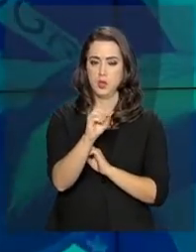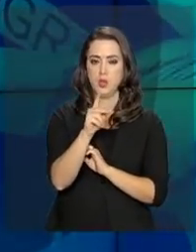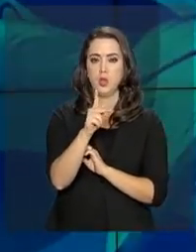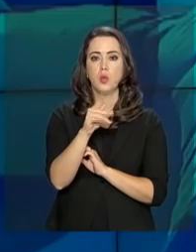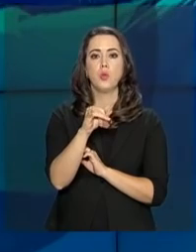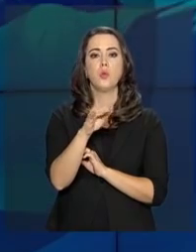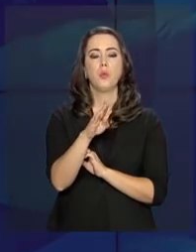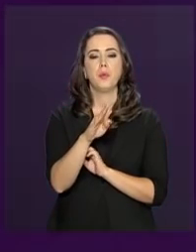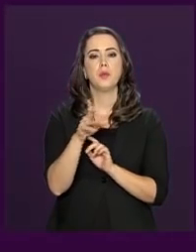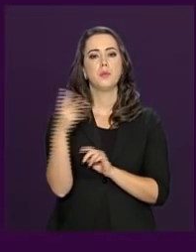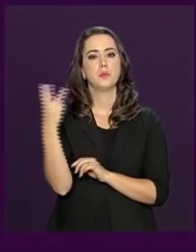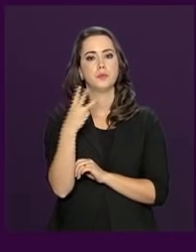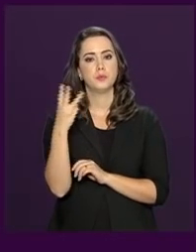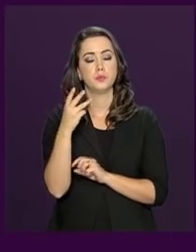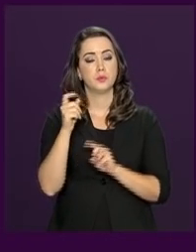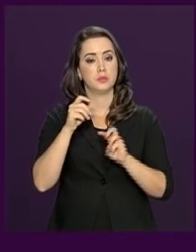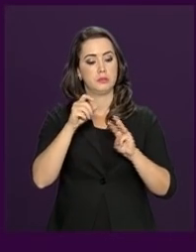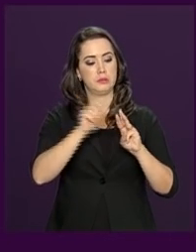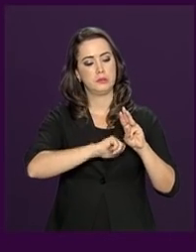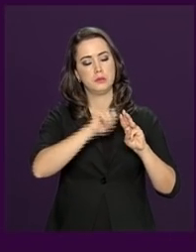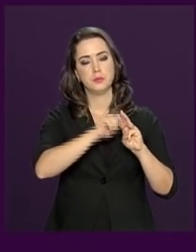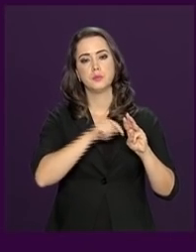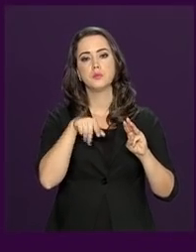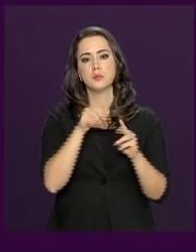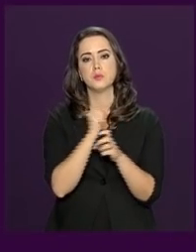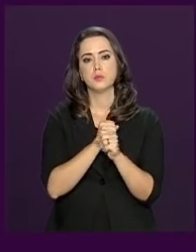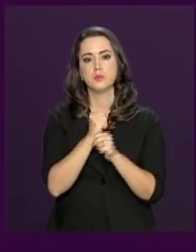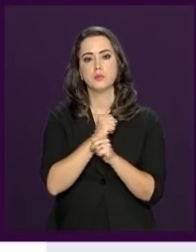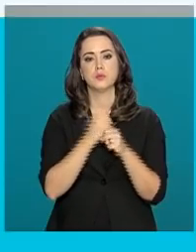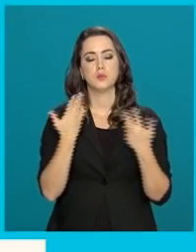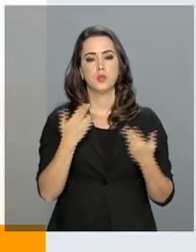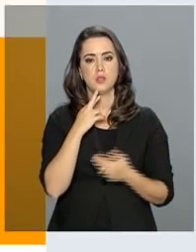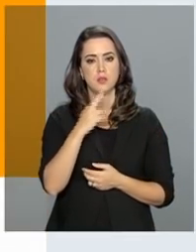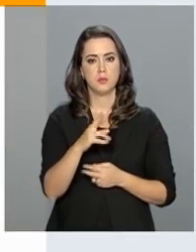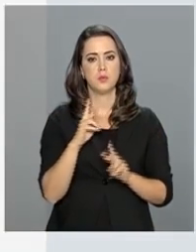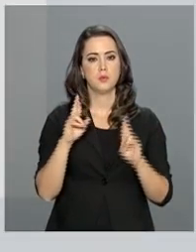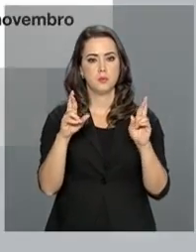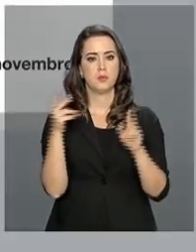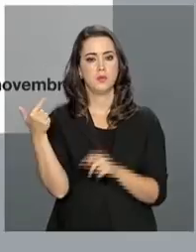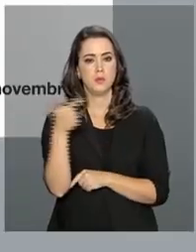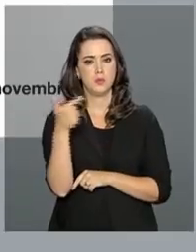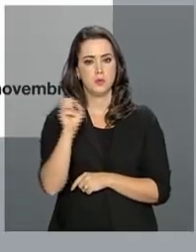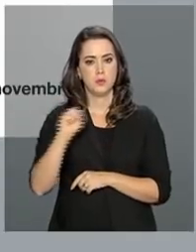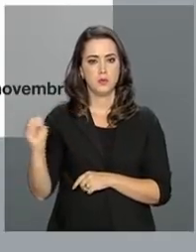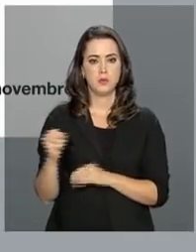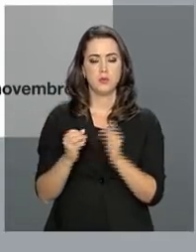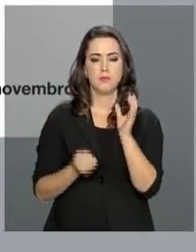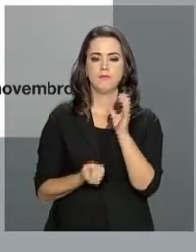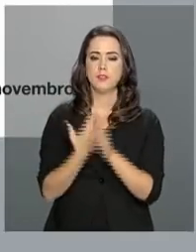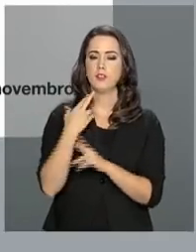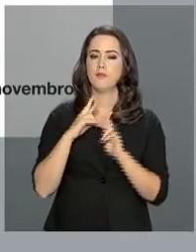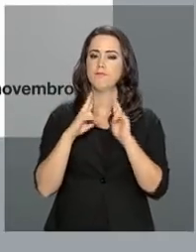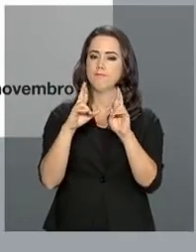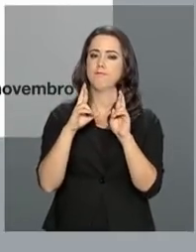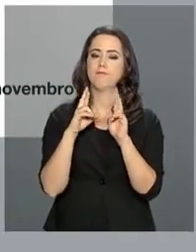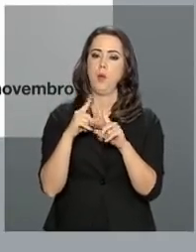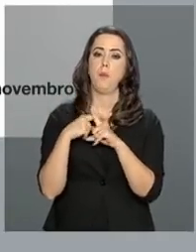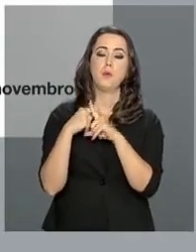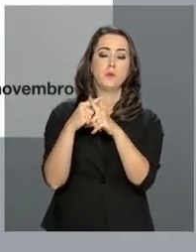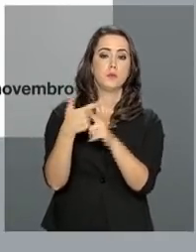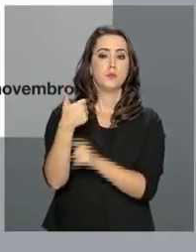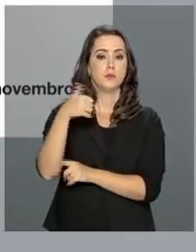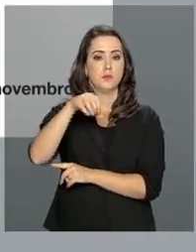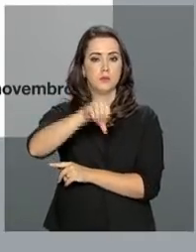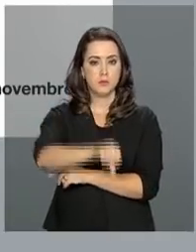terceiro trimestre deste ano segundo o ministro os resultados esperados para o segundo semestre geram expectativas positivas